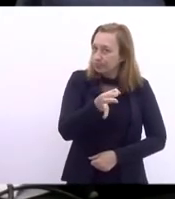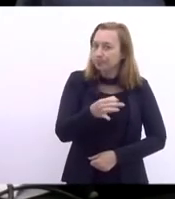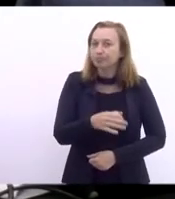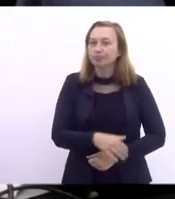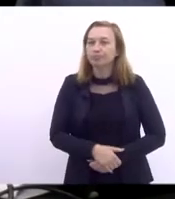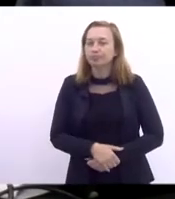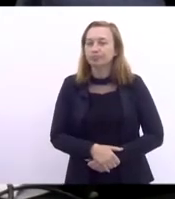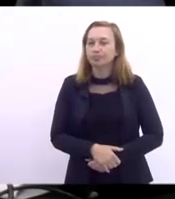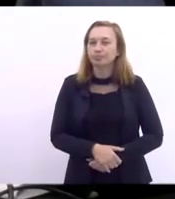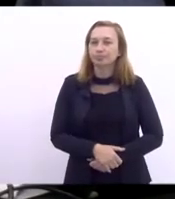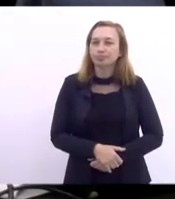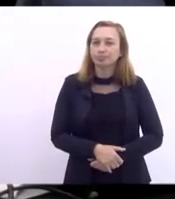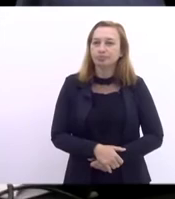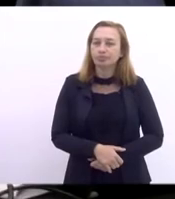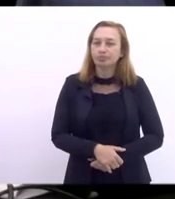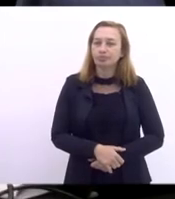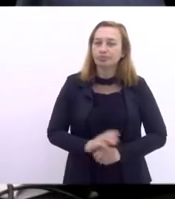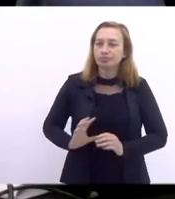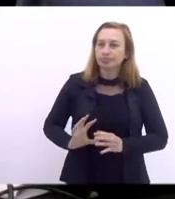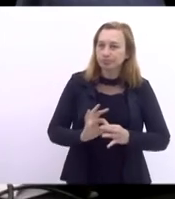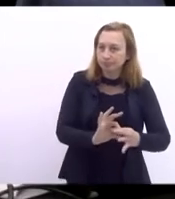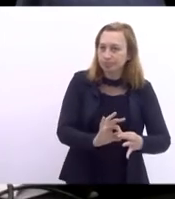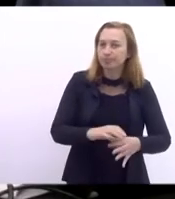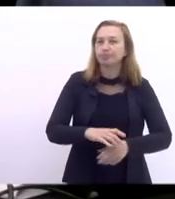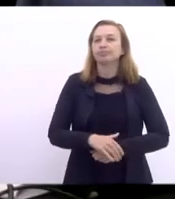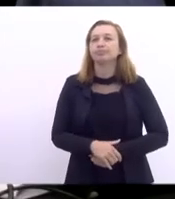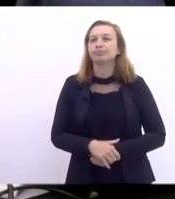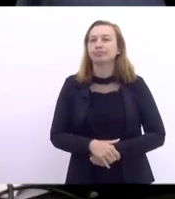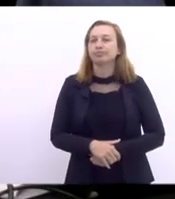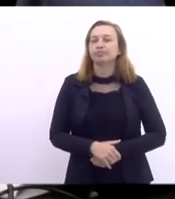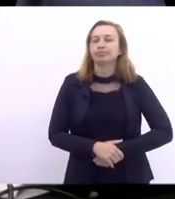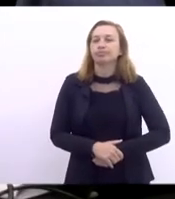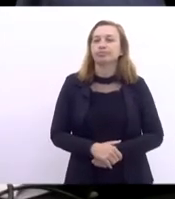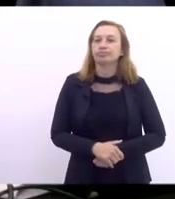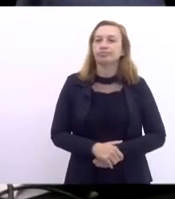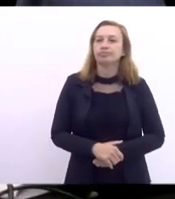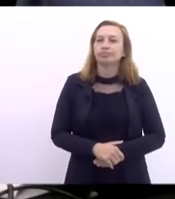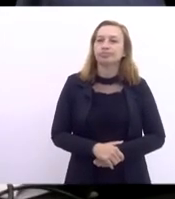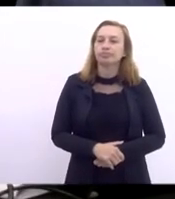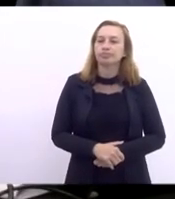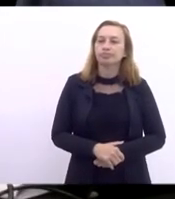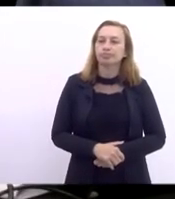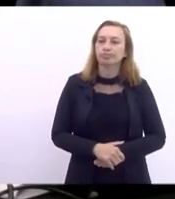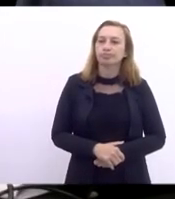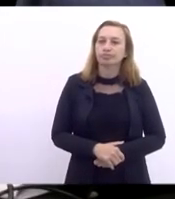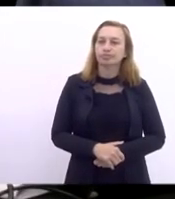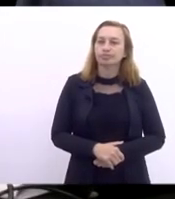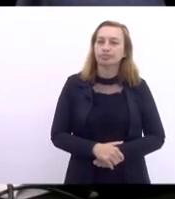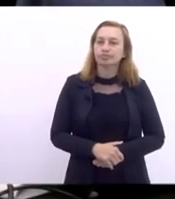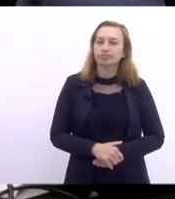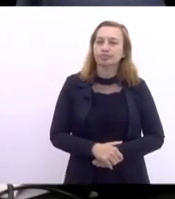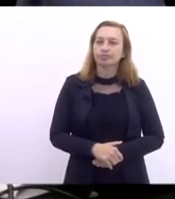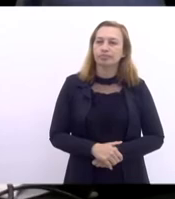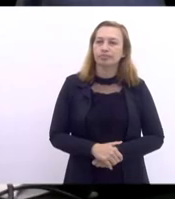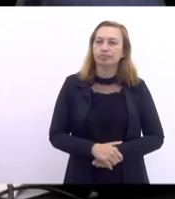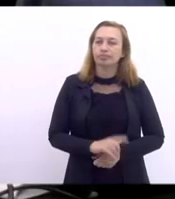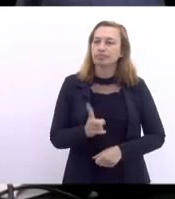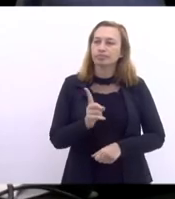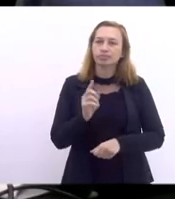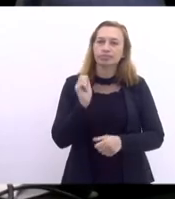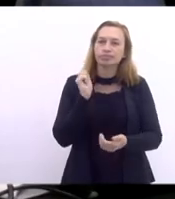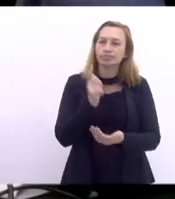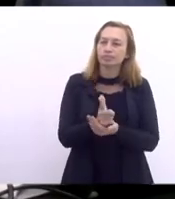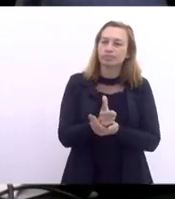é uma questão de indexador aí nessa e esse lindo que a gente tá né que o estado não tá